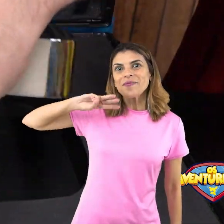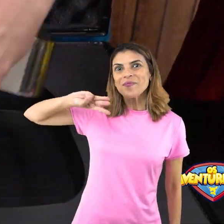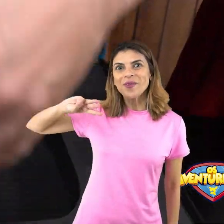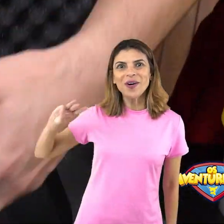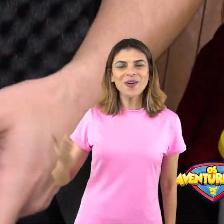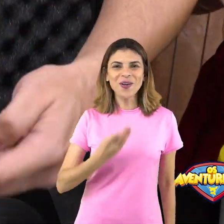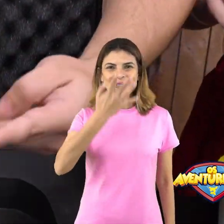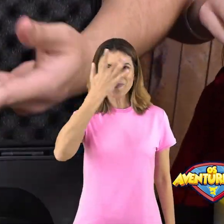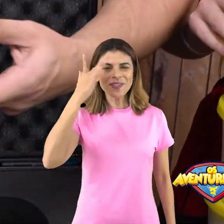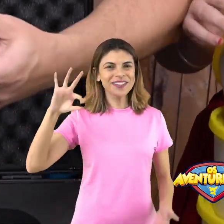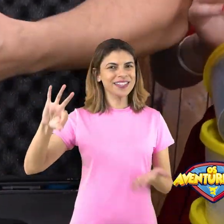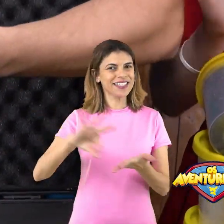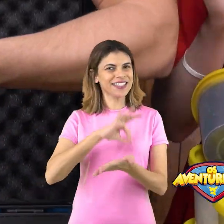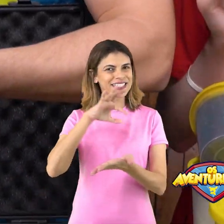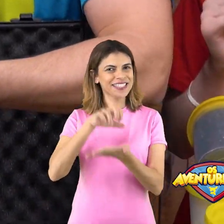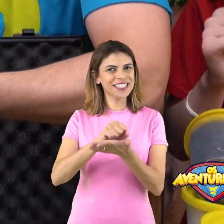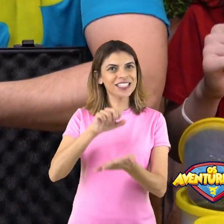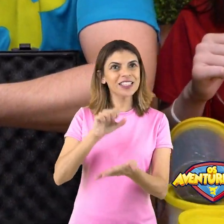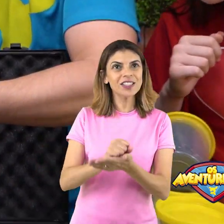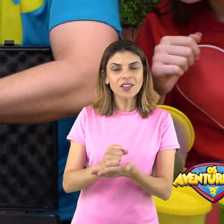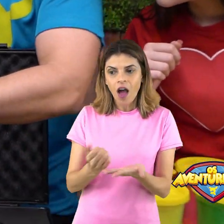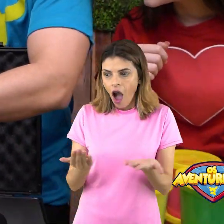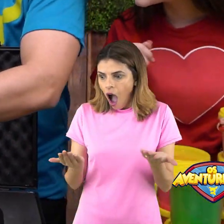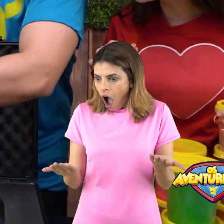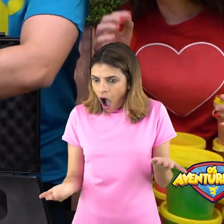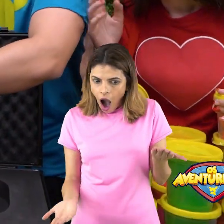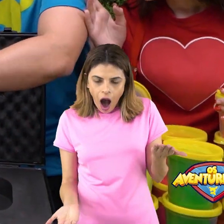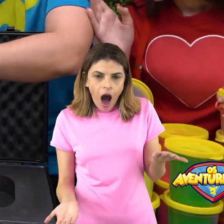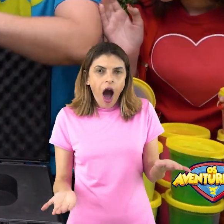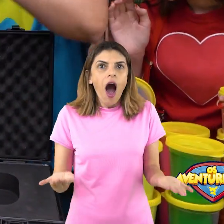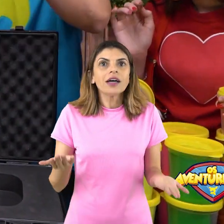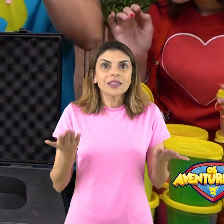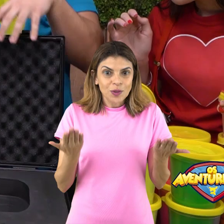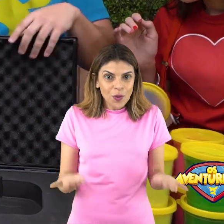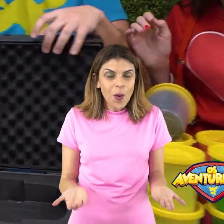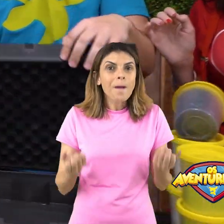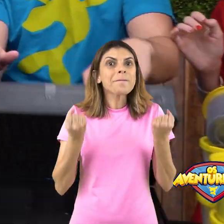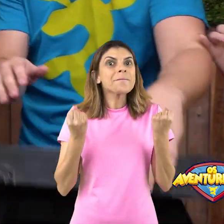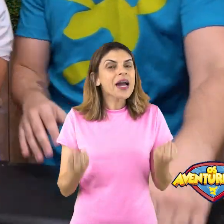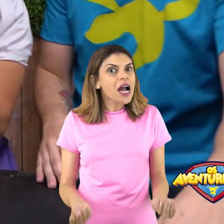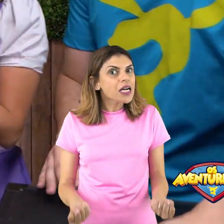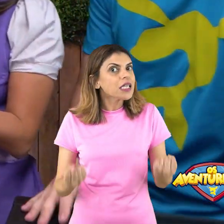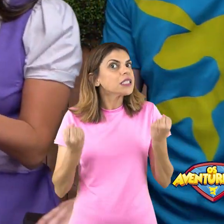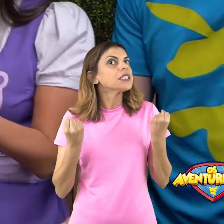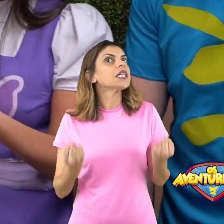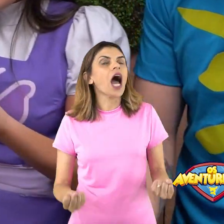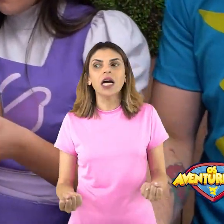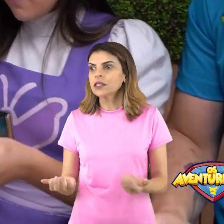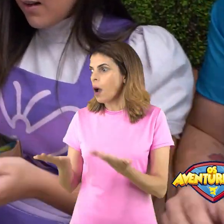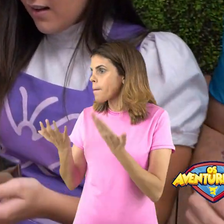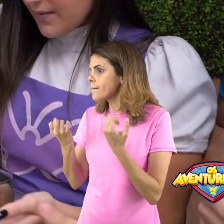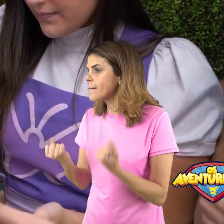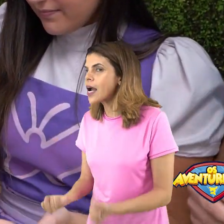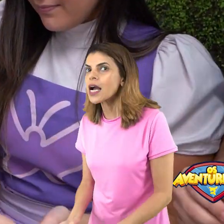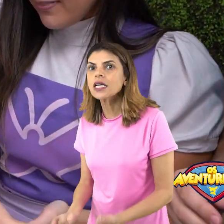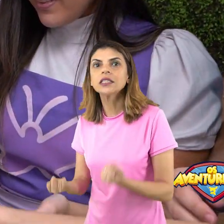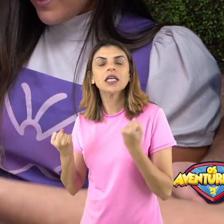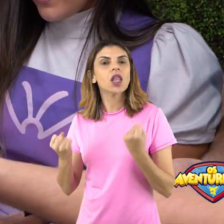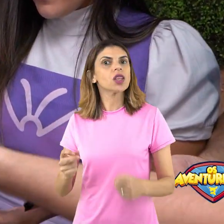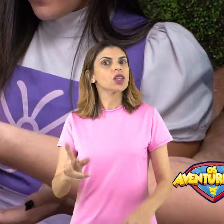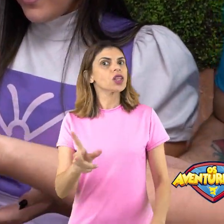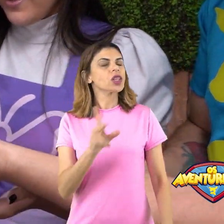milhões de inscritos. Olha o peso, segura aí. Segura! É muito pesado! É muito brilhante!